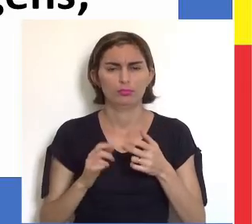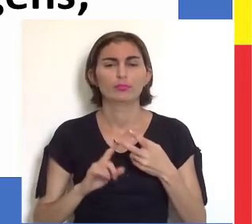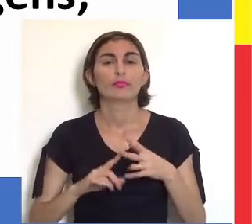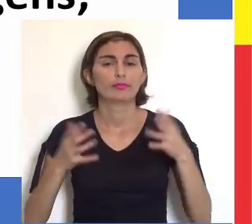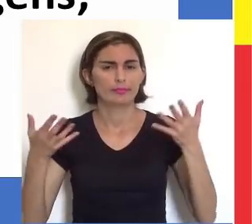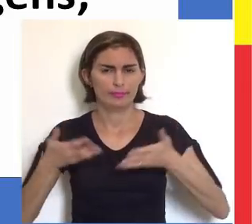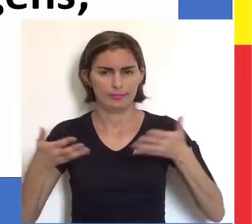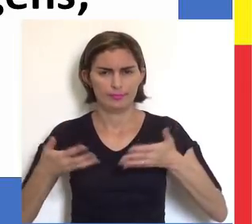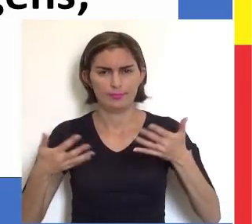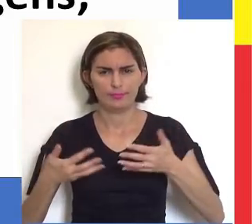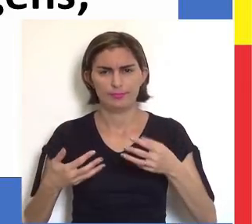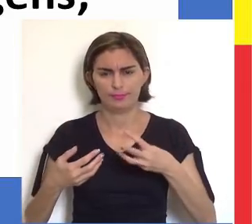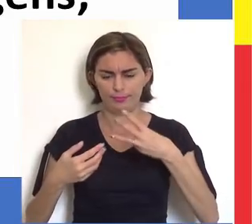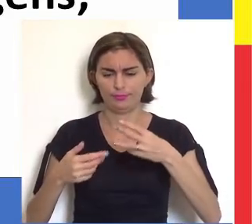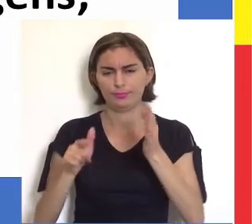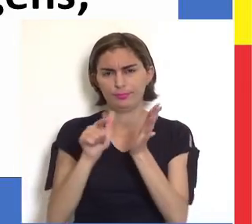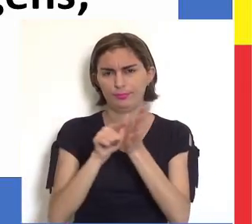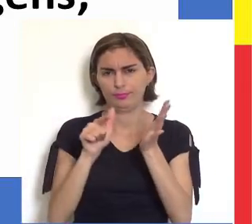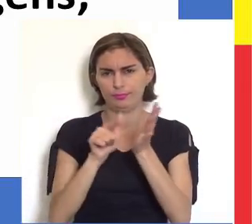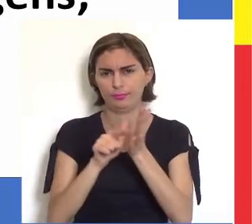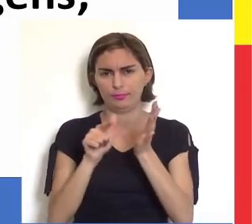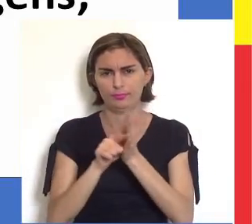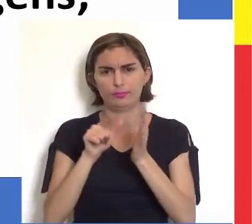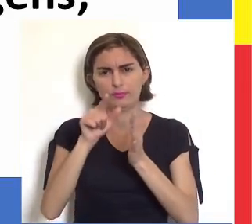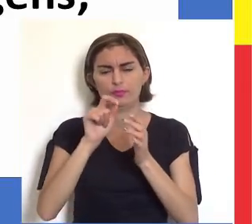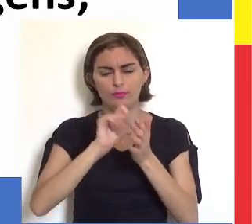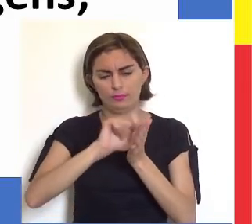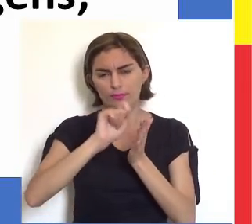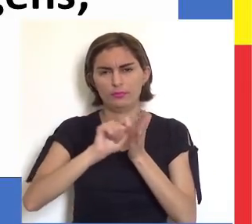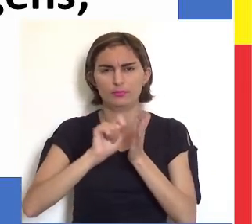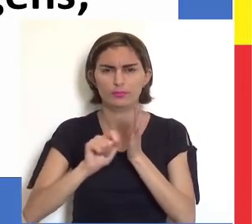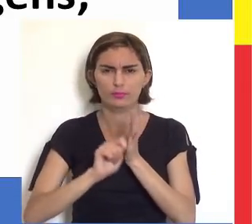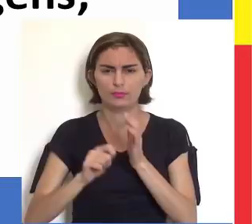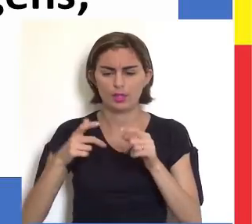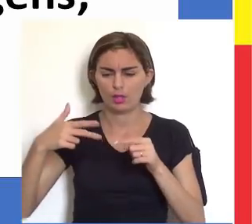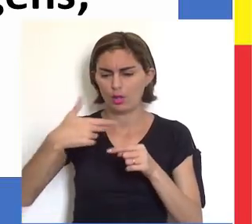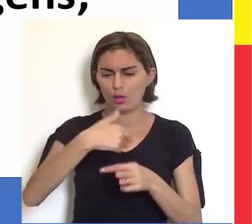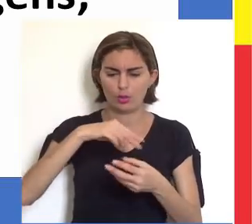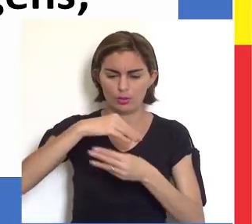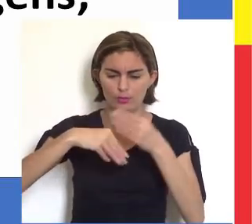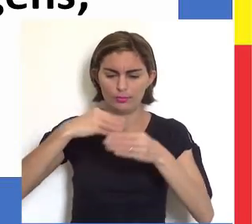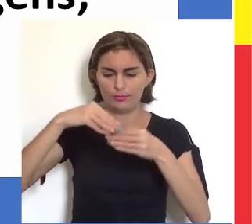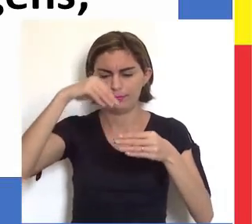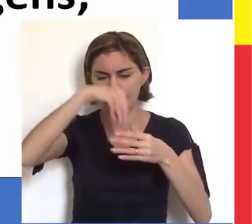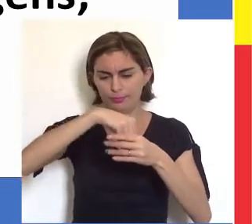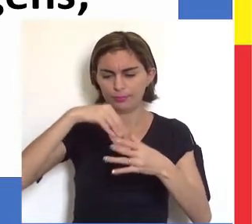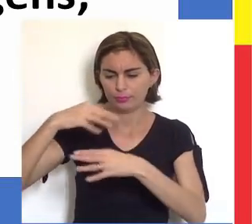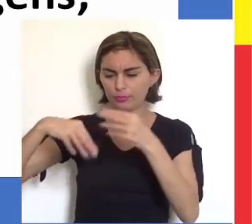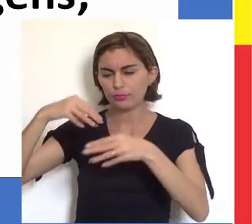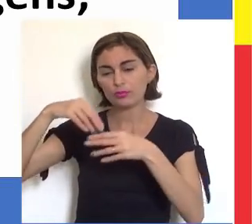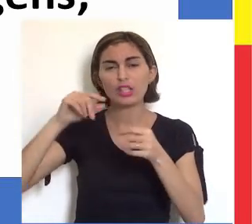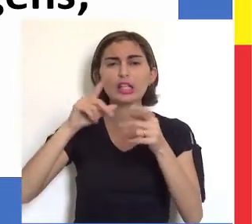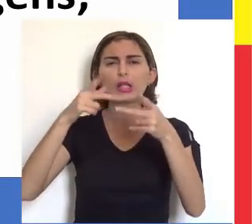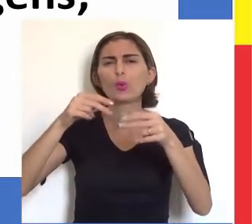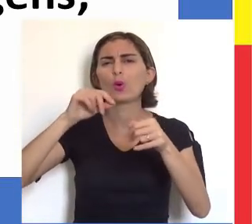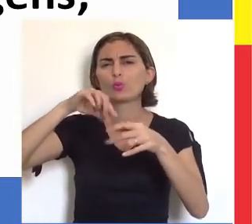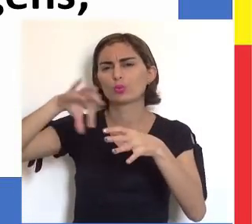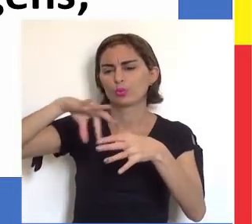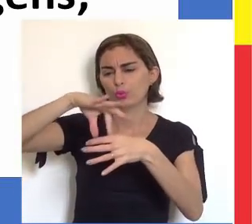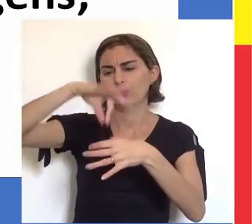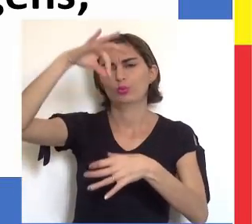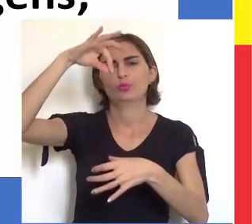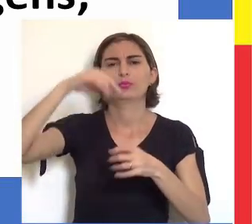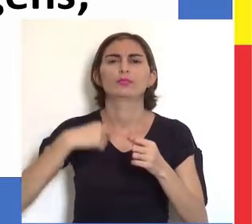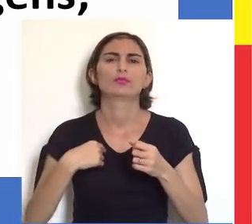E agora, em um papel, você vai escrever, recortar e dobrar, como se a gente fosse fazer um sorteio. Então, você